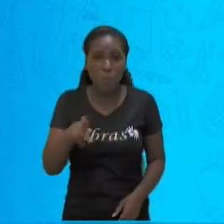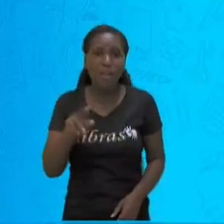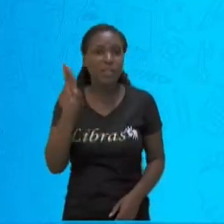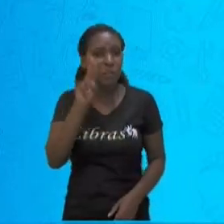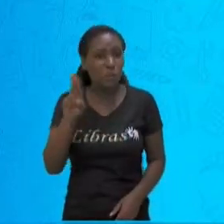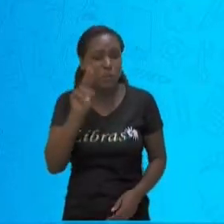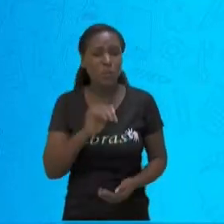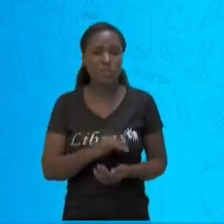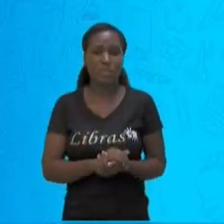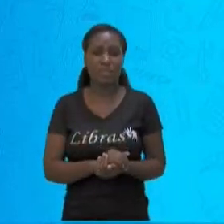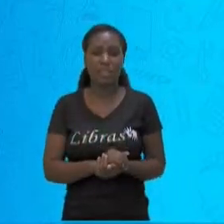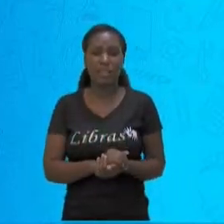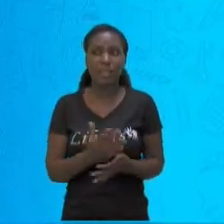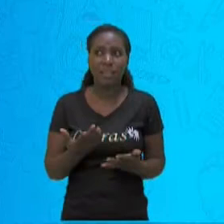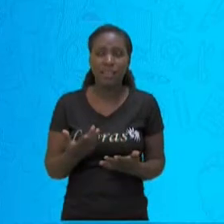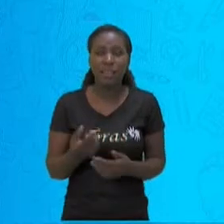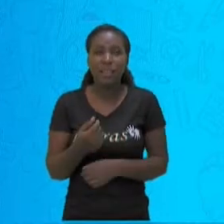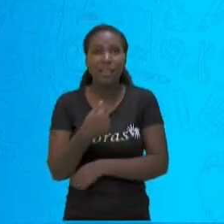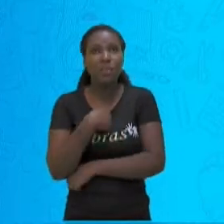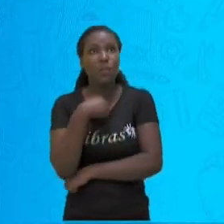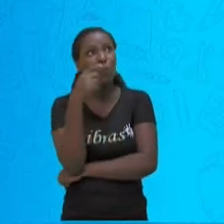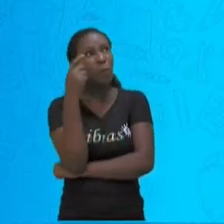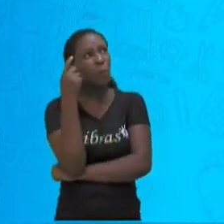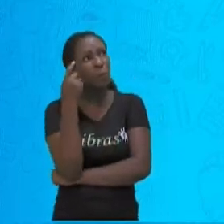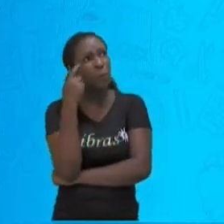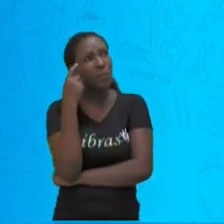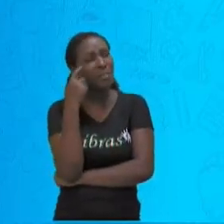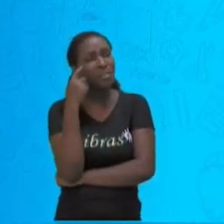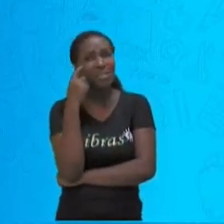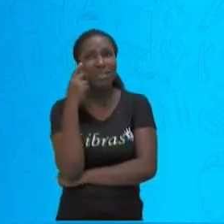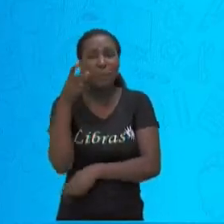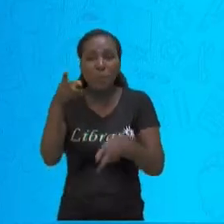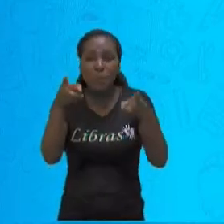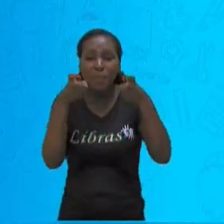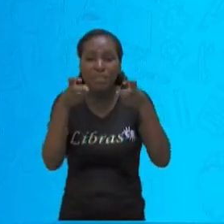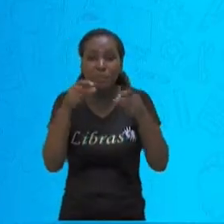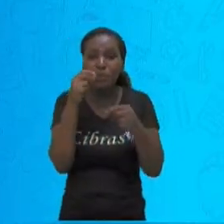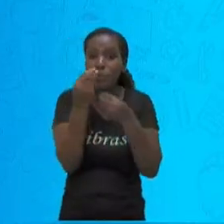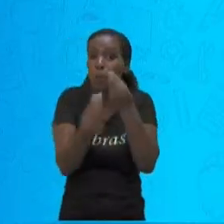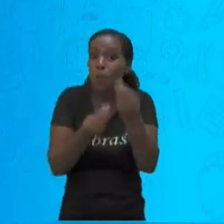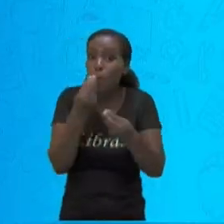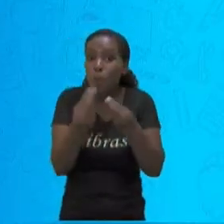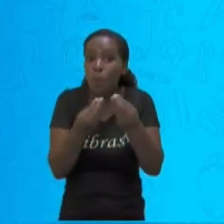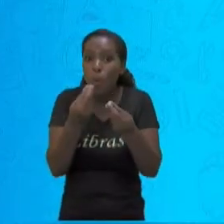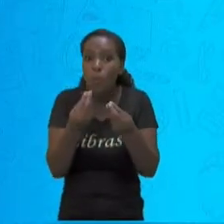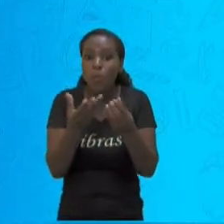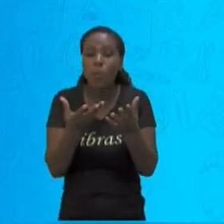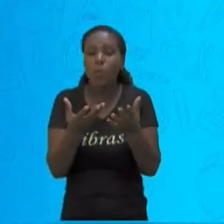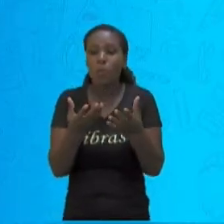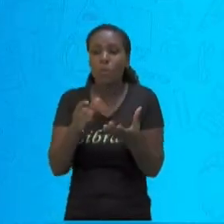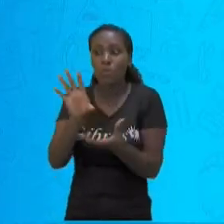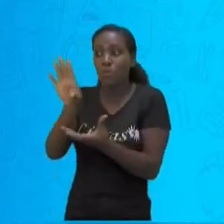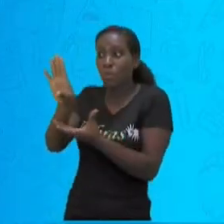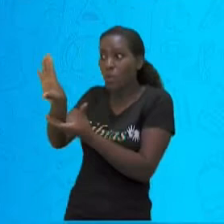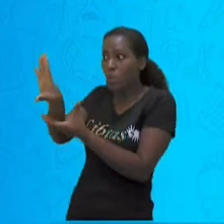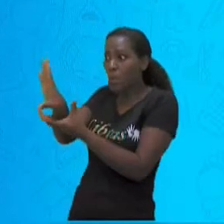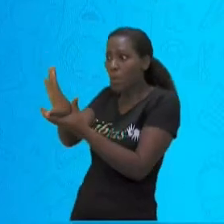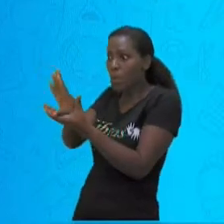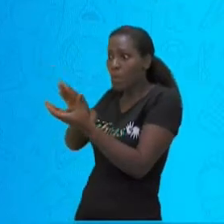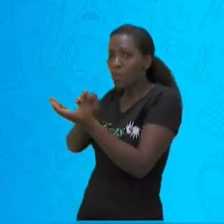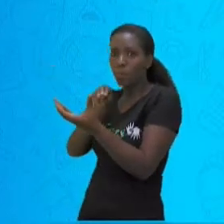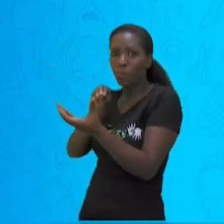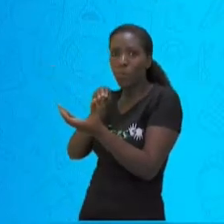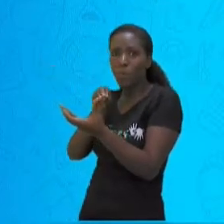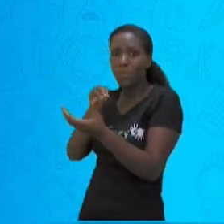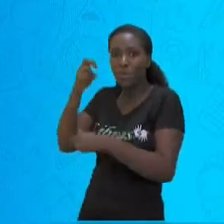você absorver algo de outra cultura. Então, houve uma junção nos